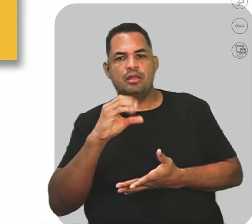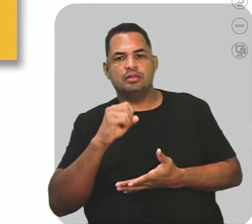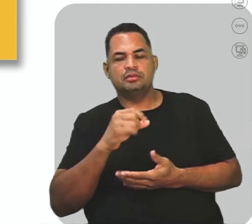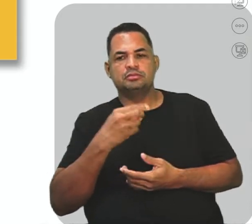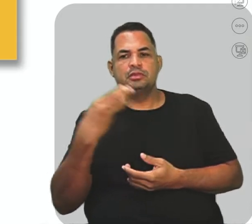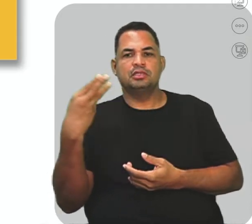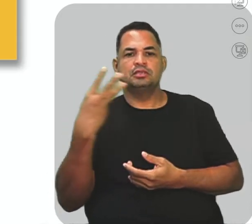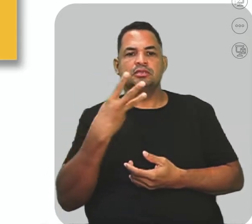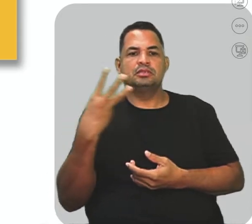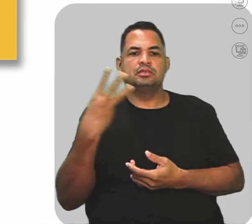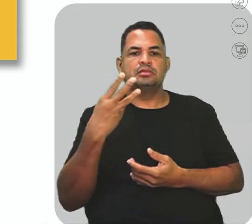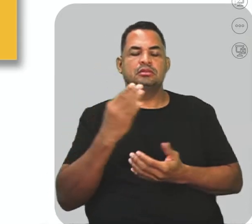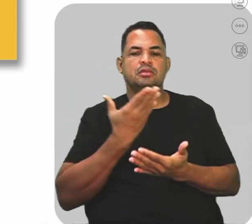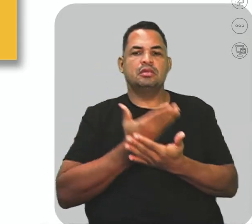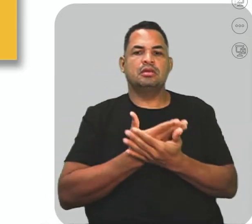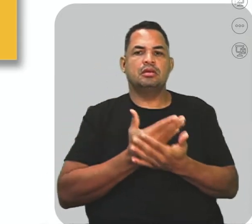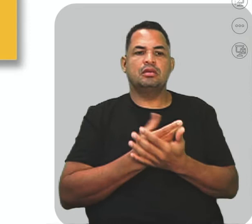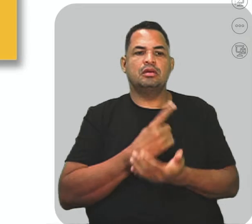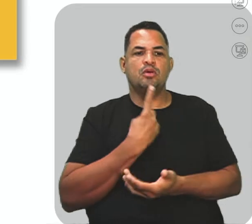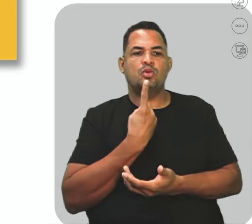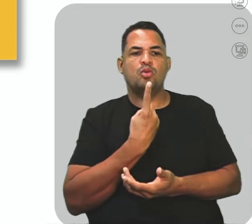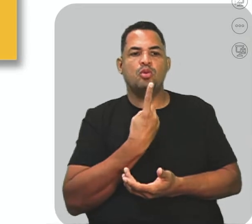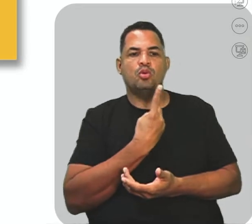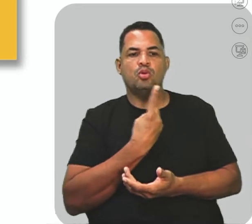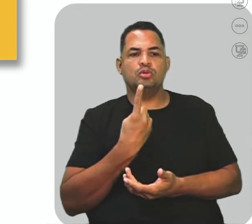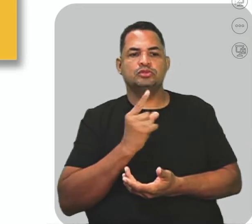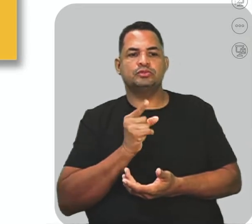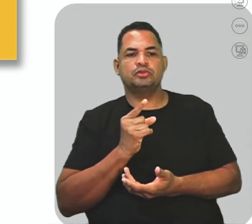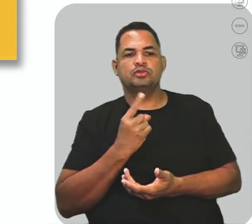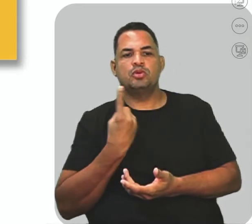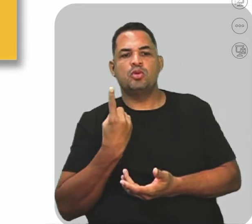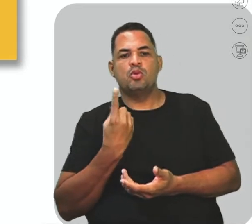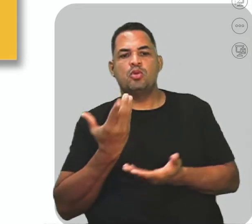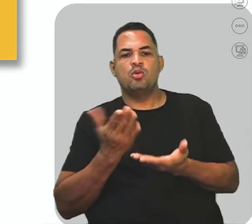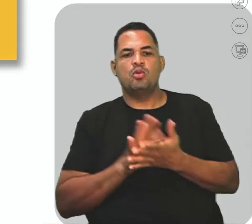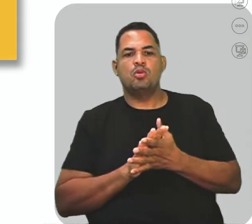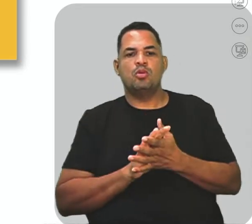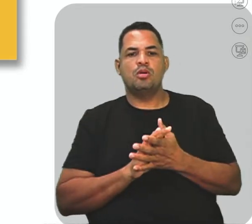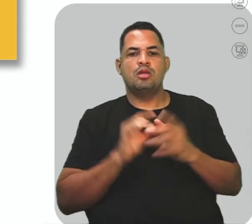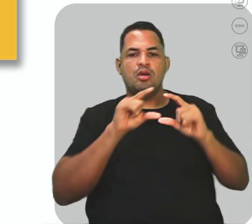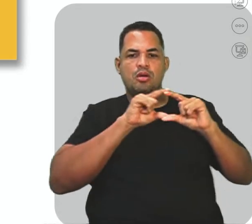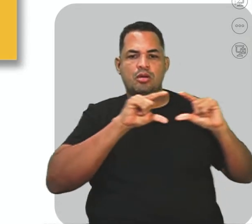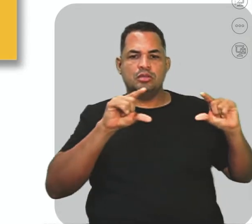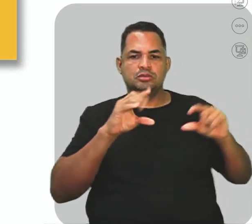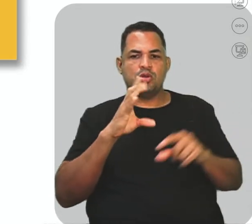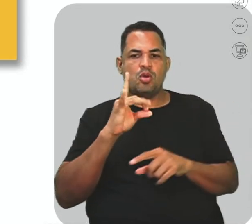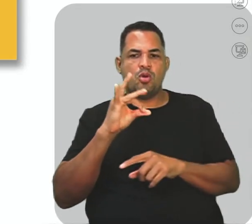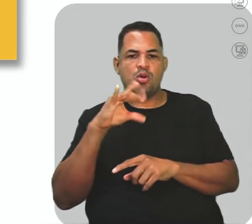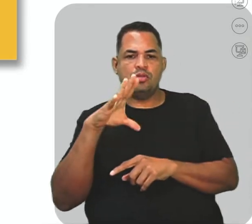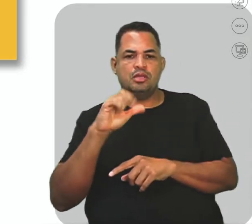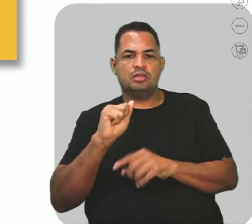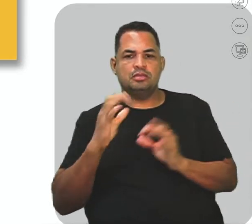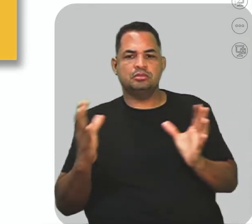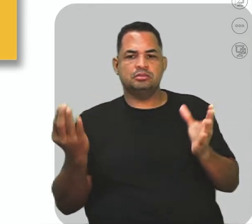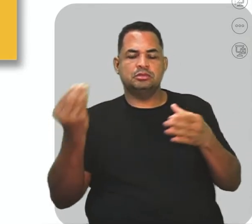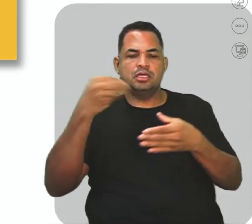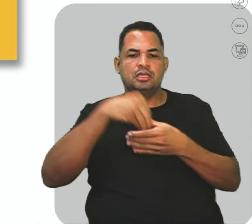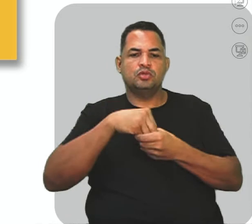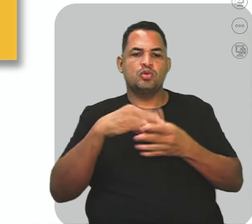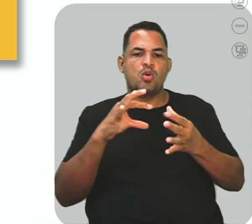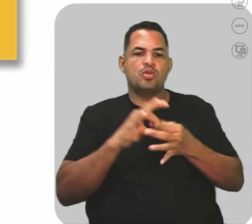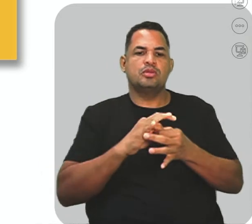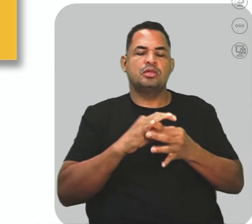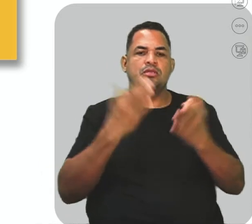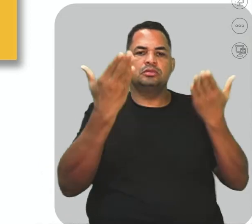parte 3, aula 11.1. Vamos falar sobre as orações coordenadas aí no contexto,